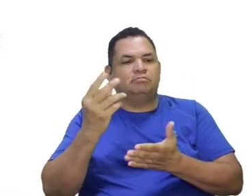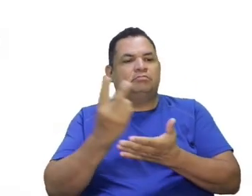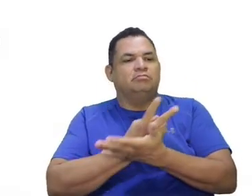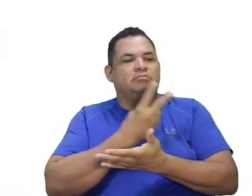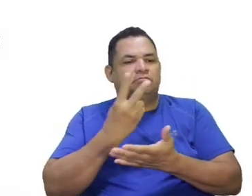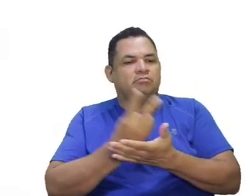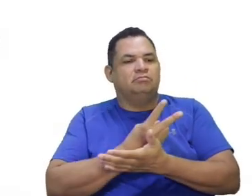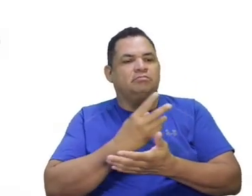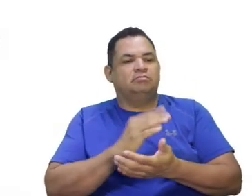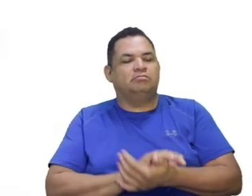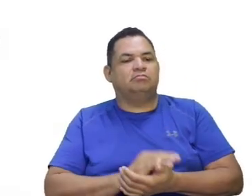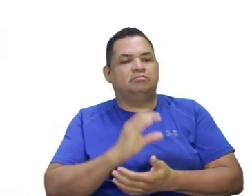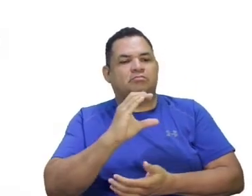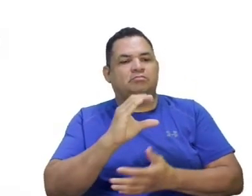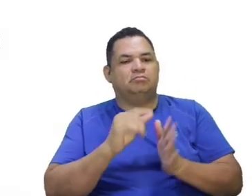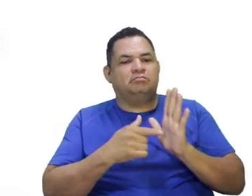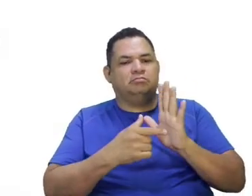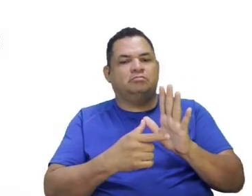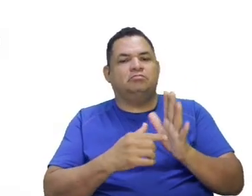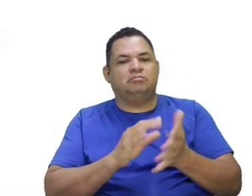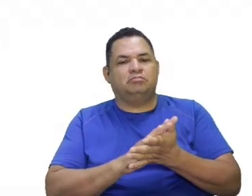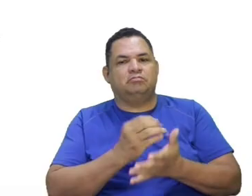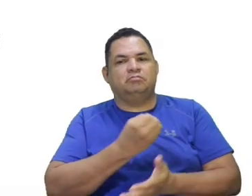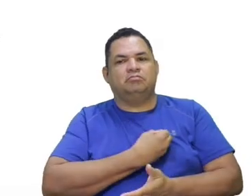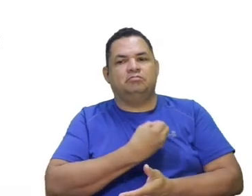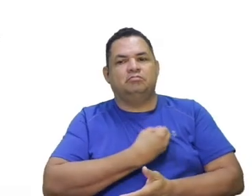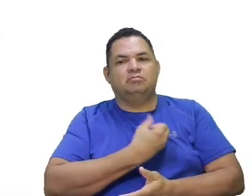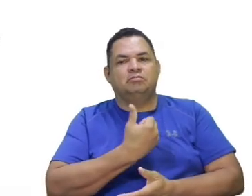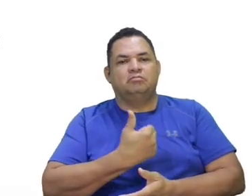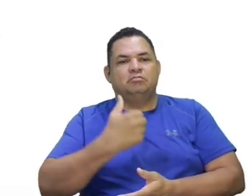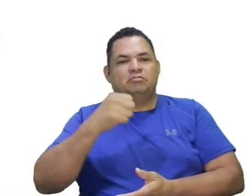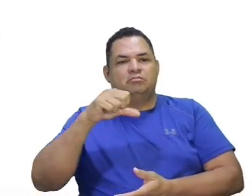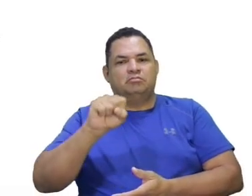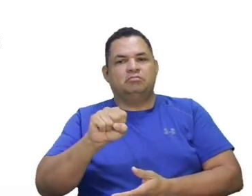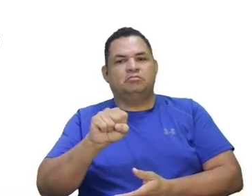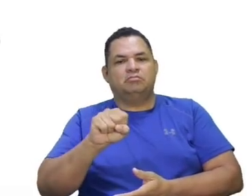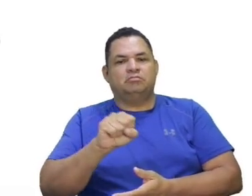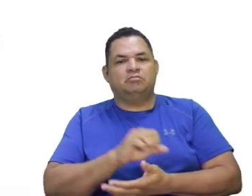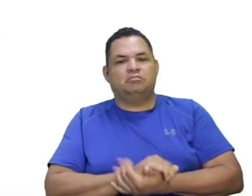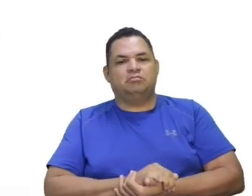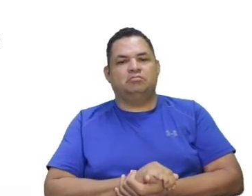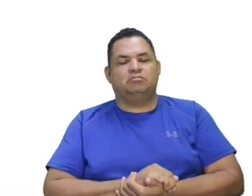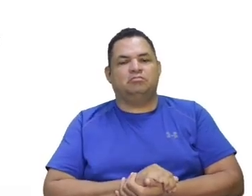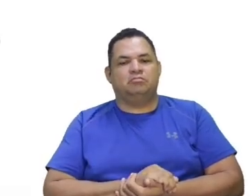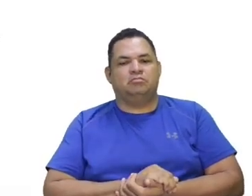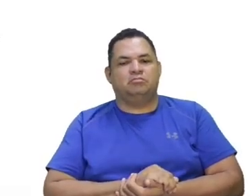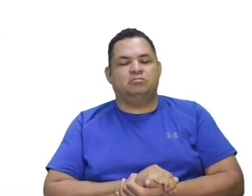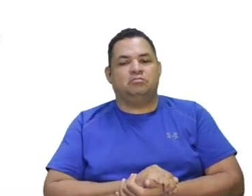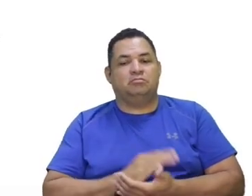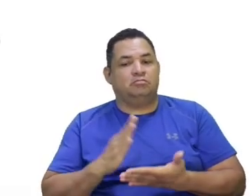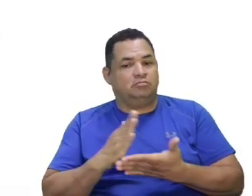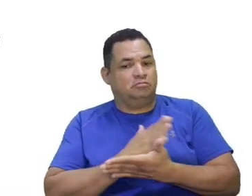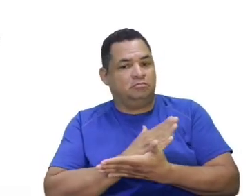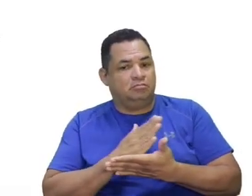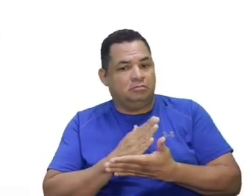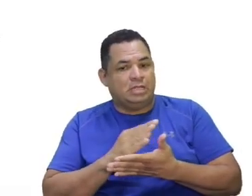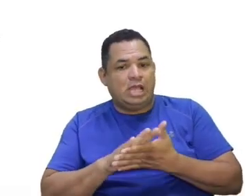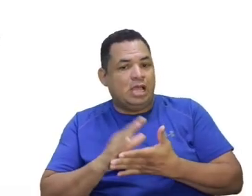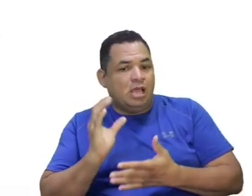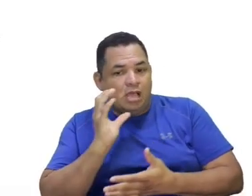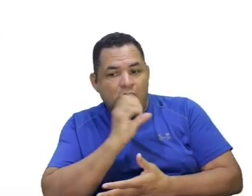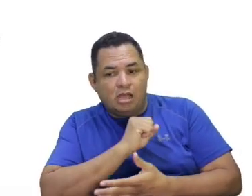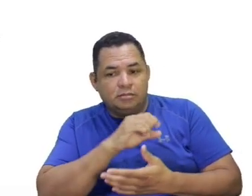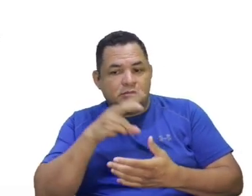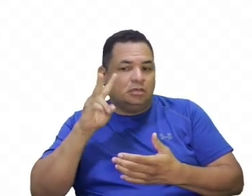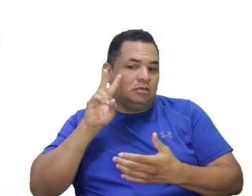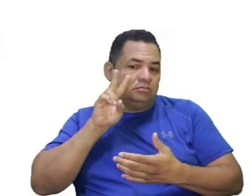Na letra C fala que ele apresenta número atômico igual a 18. Às vezes, na pressa, você pode